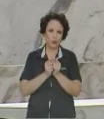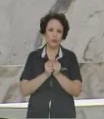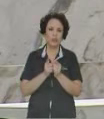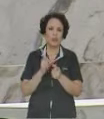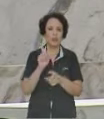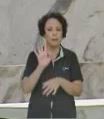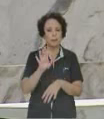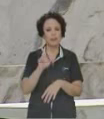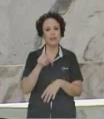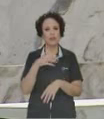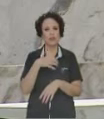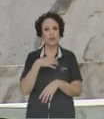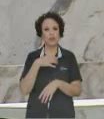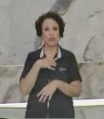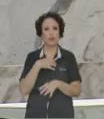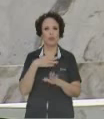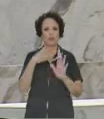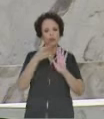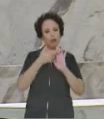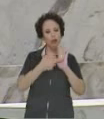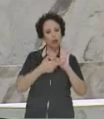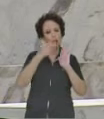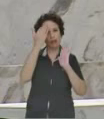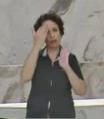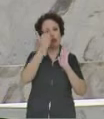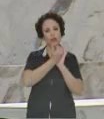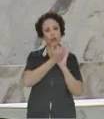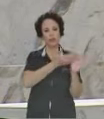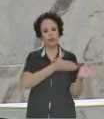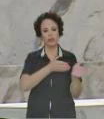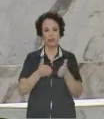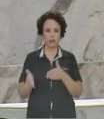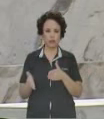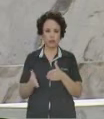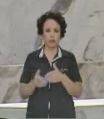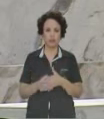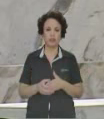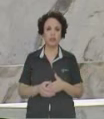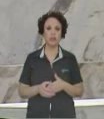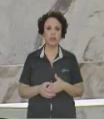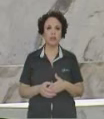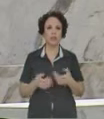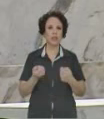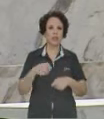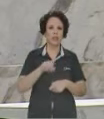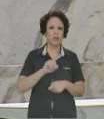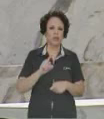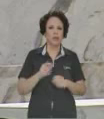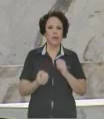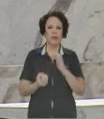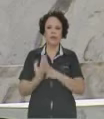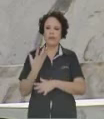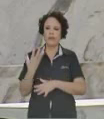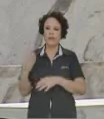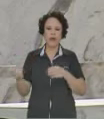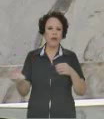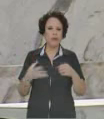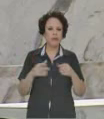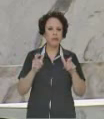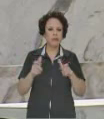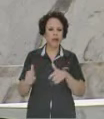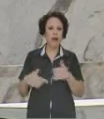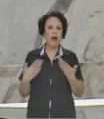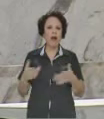maneira de poder cumprir o protocolo rito do processo sem ter que criar cargos sem ter que nomear